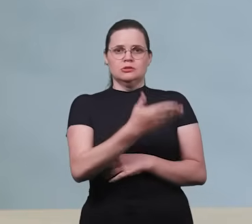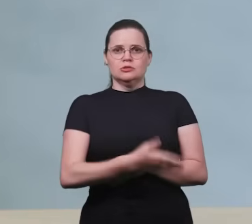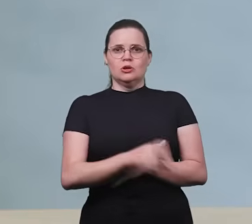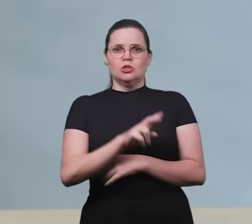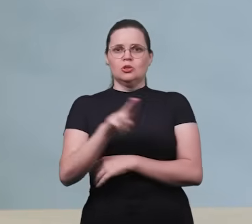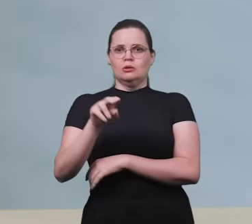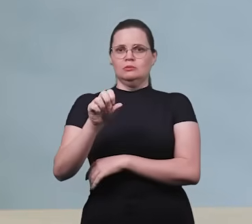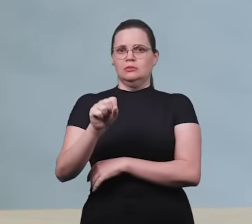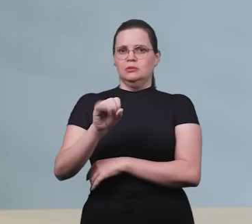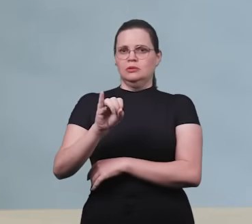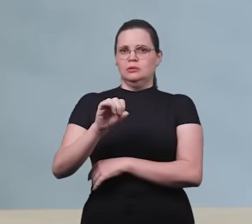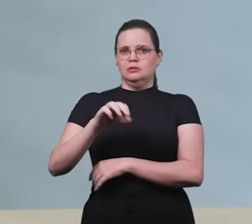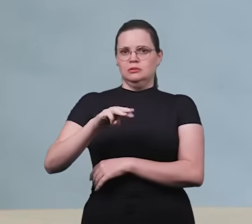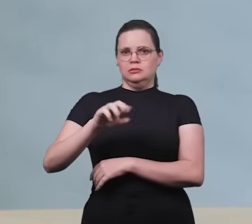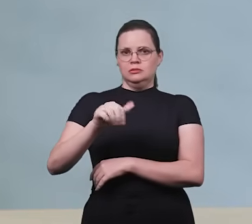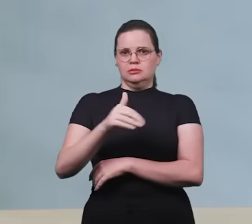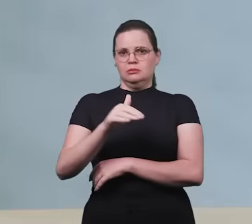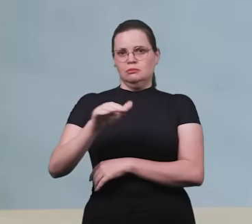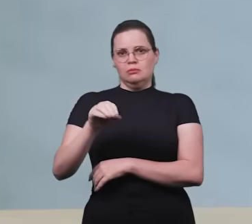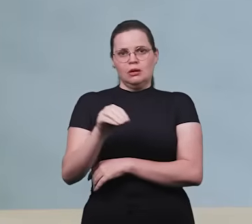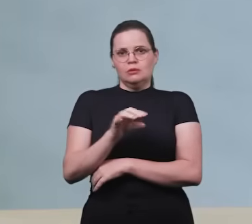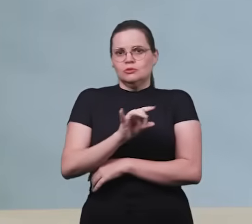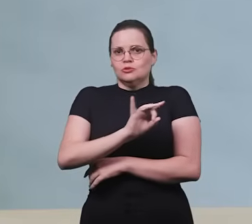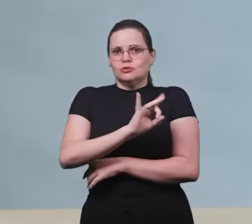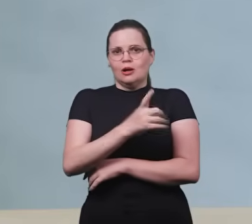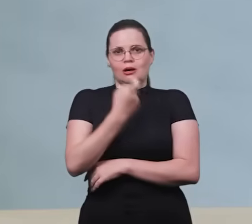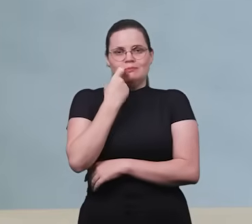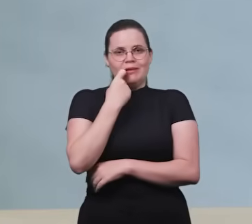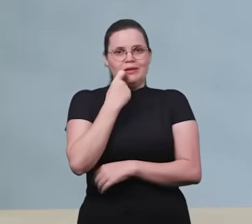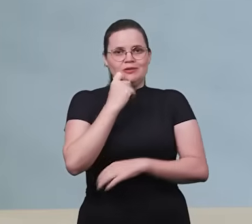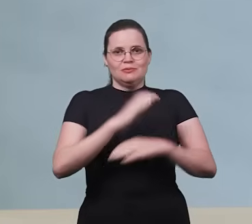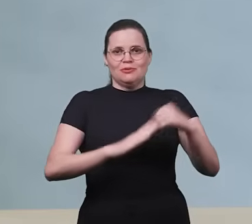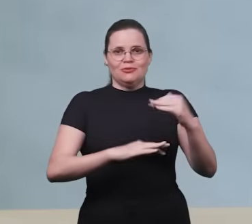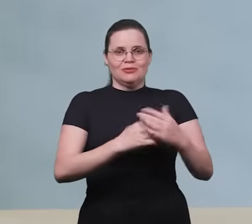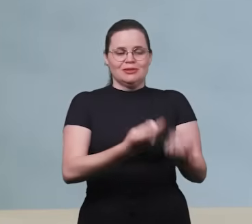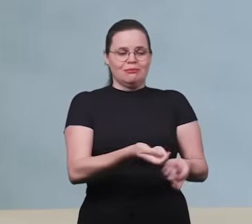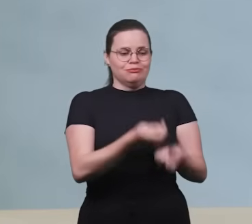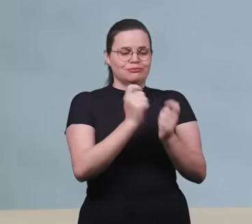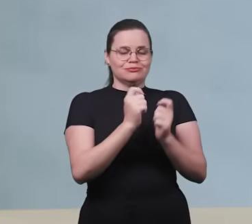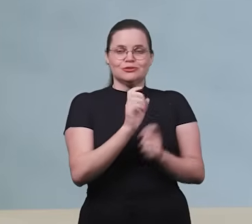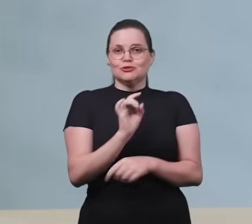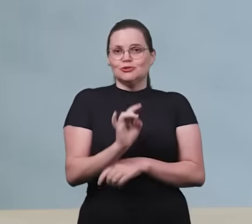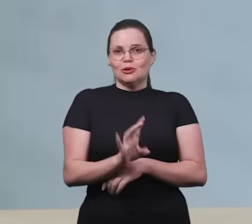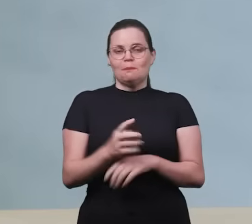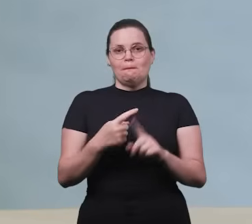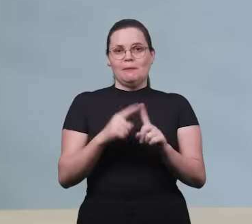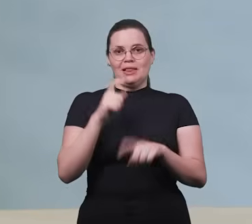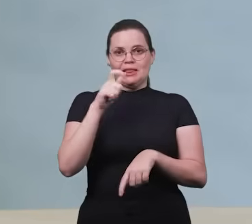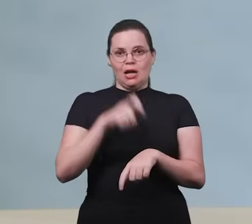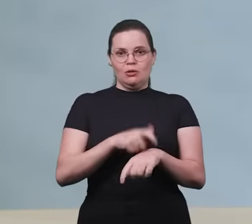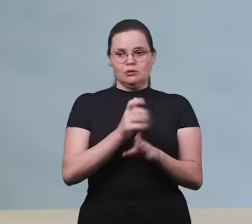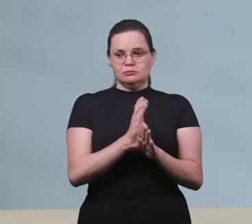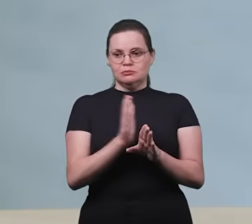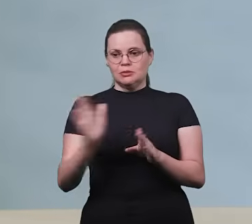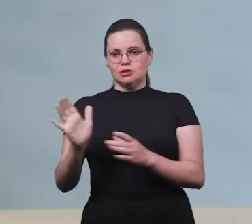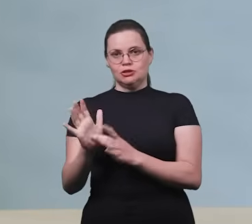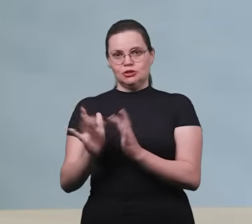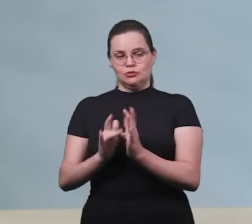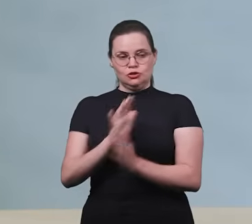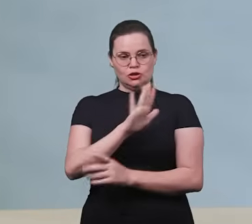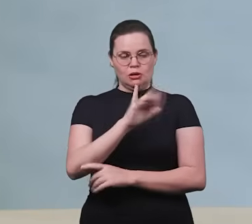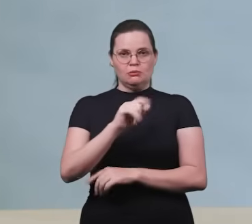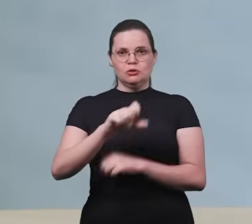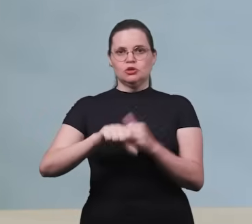Simão, era apenas um pescador de peixes. Mas após o chamado do Senhor Jesus, ele tornou-se Pedro, uma